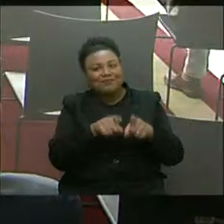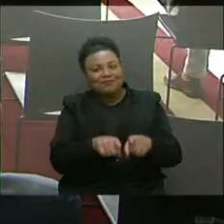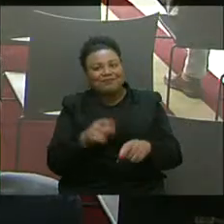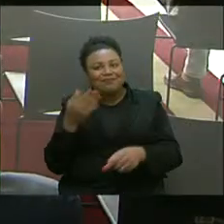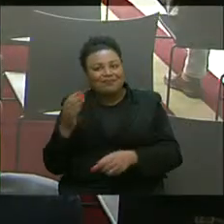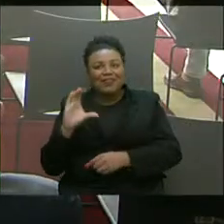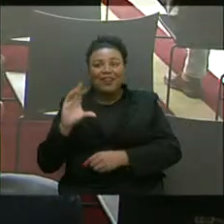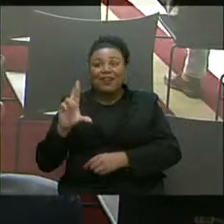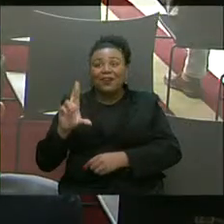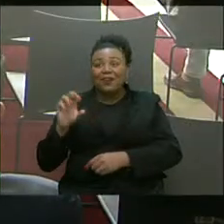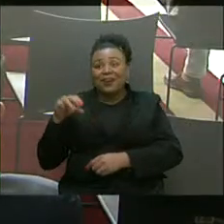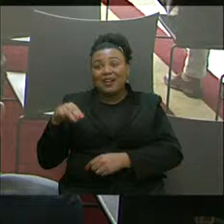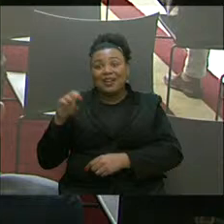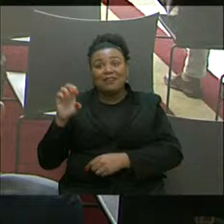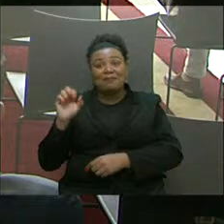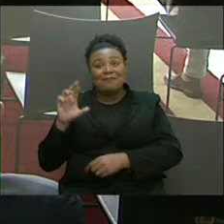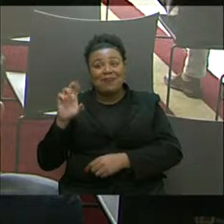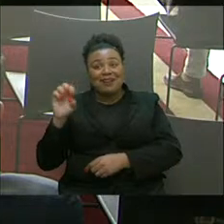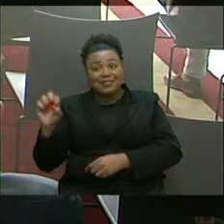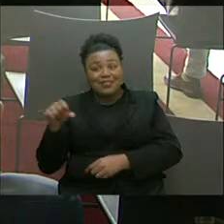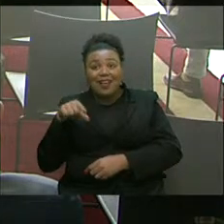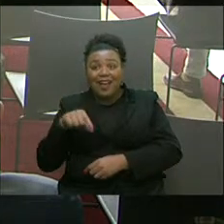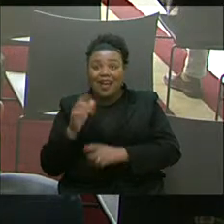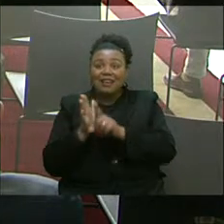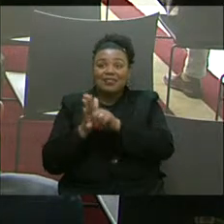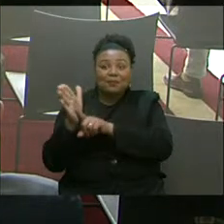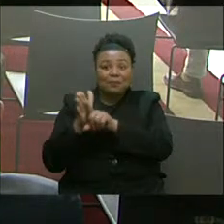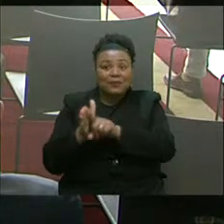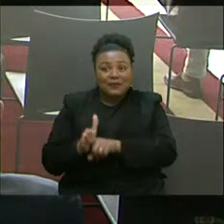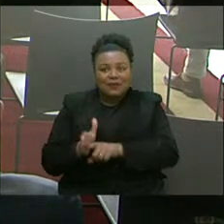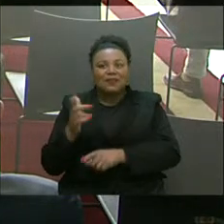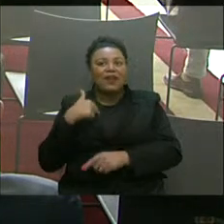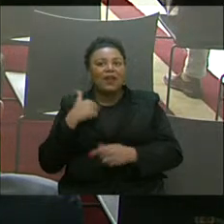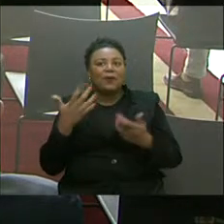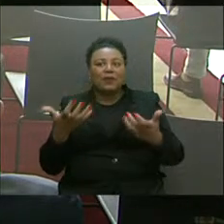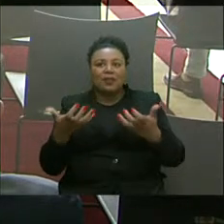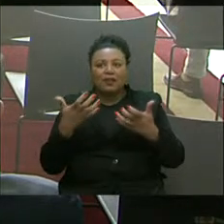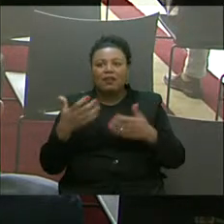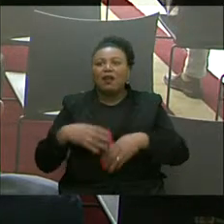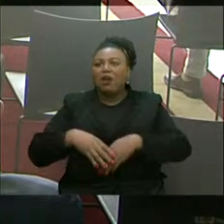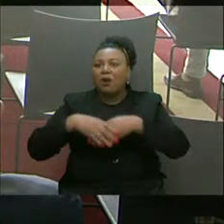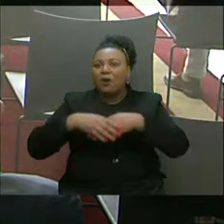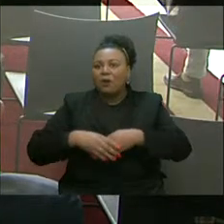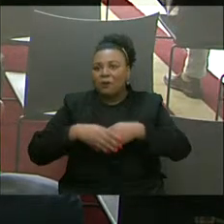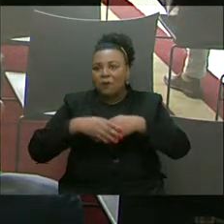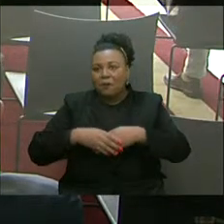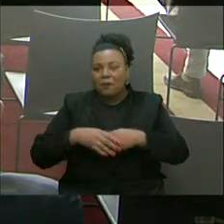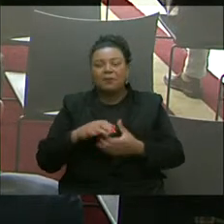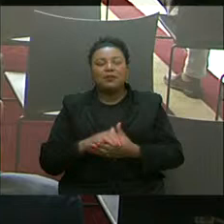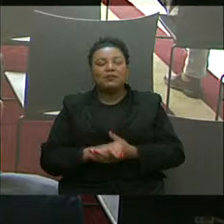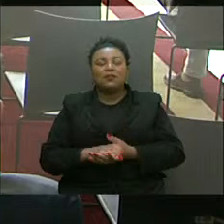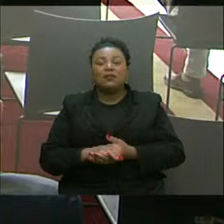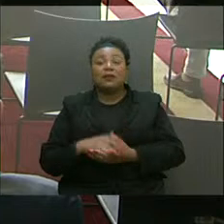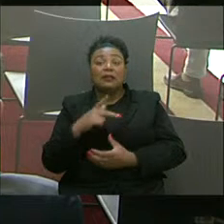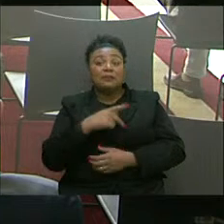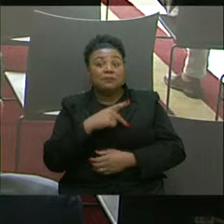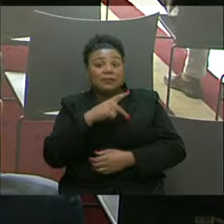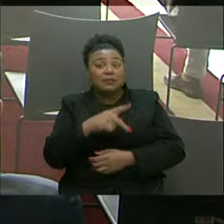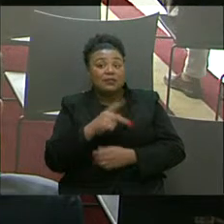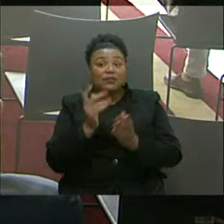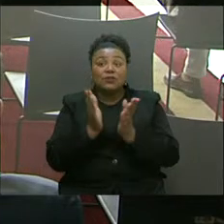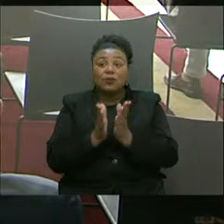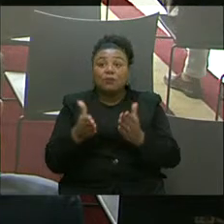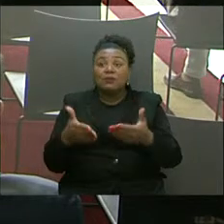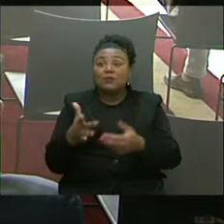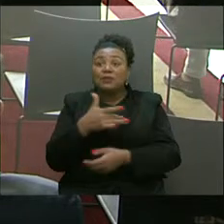do CREMERS, esta pesquisa. Eu queria cumprimentar a presidente da Comissão